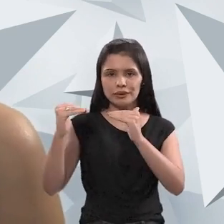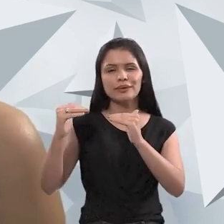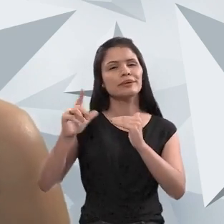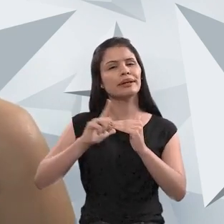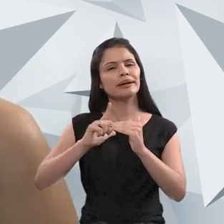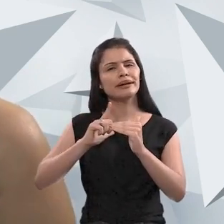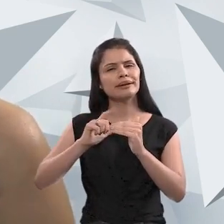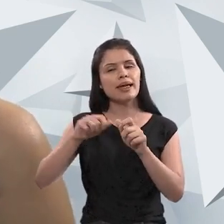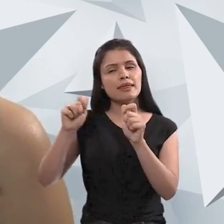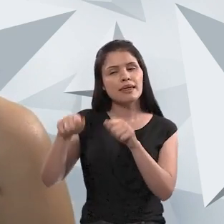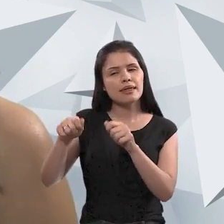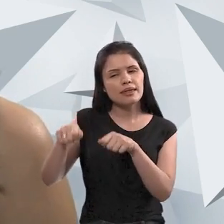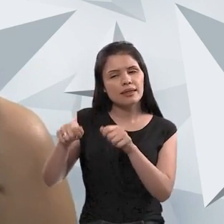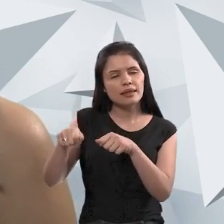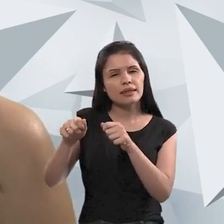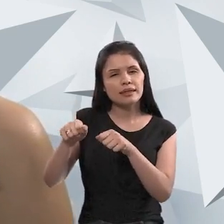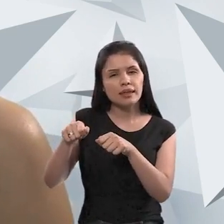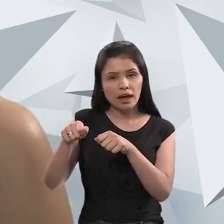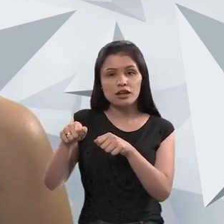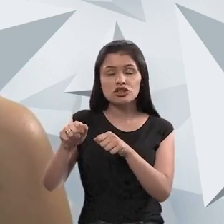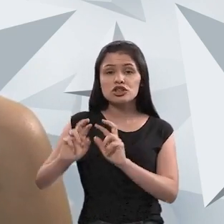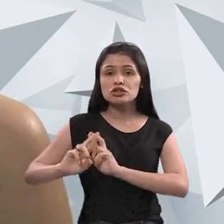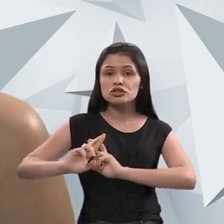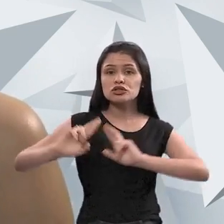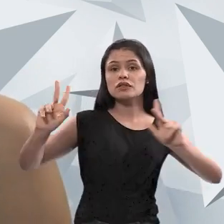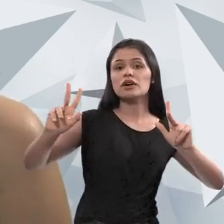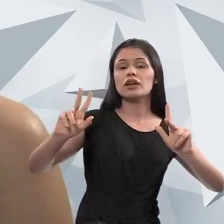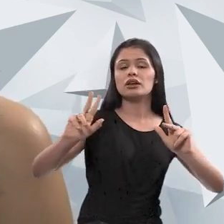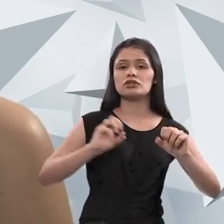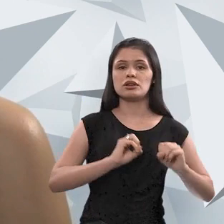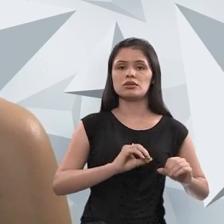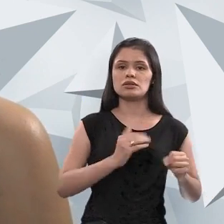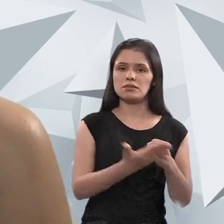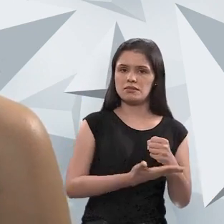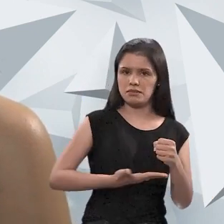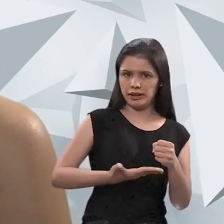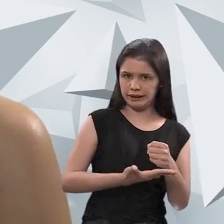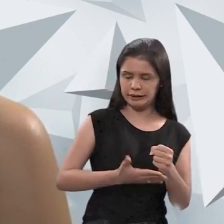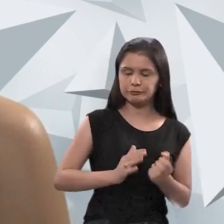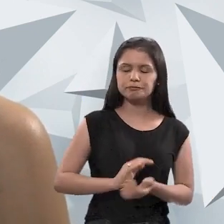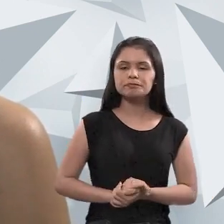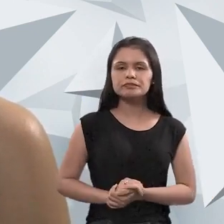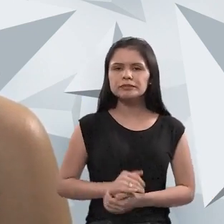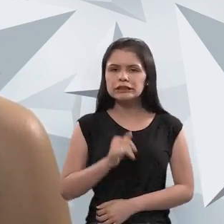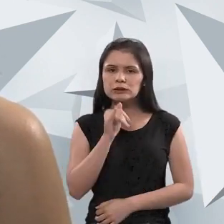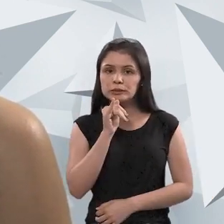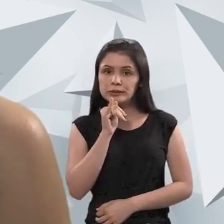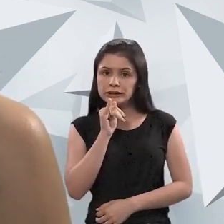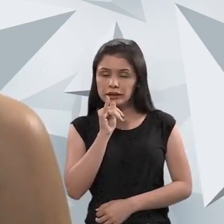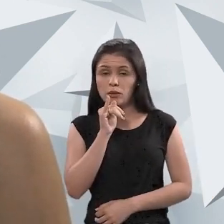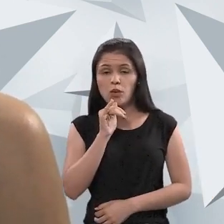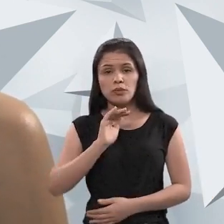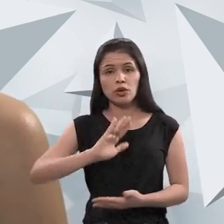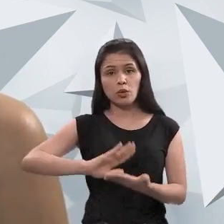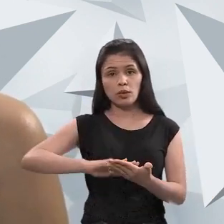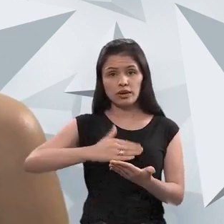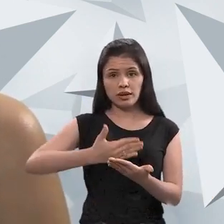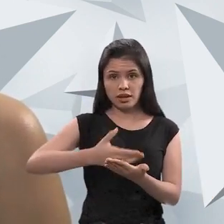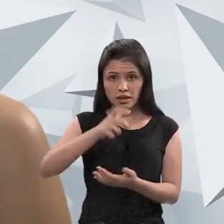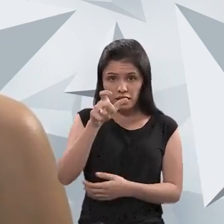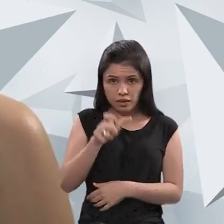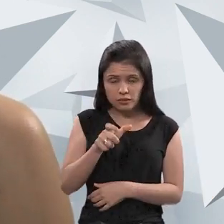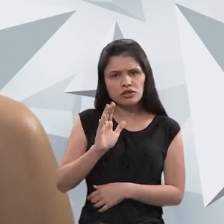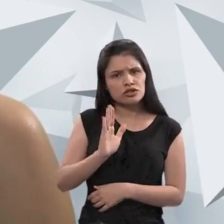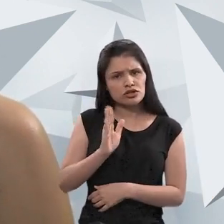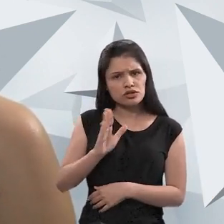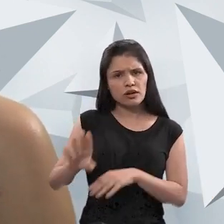né? Quando o intérprete já tem uma formação em nível superior, normalmente essa